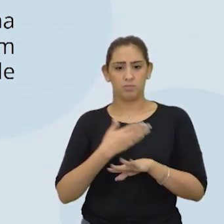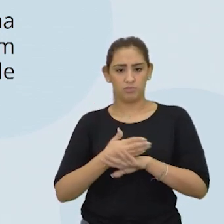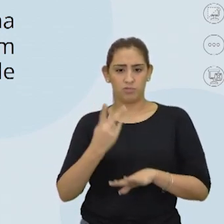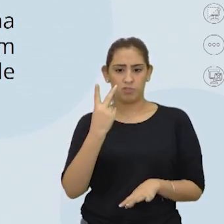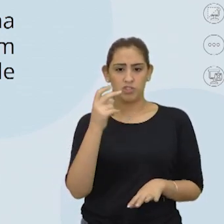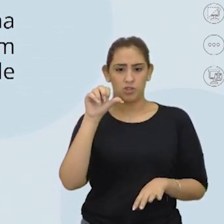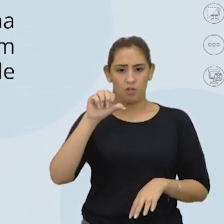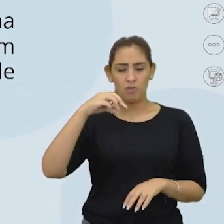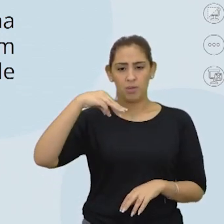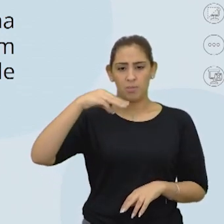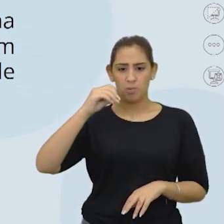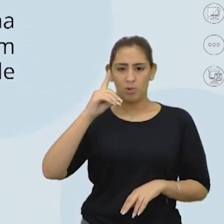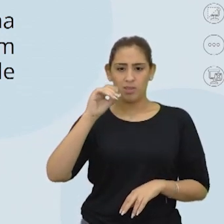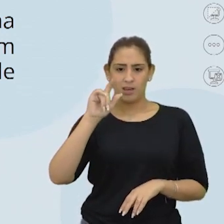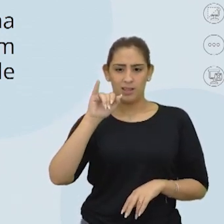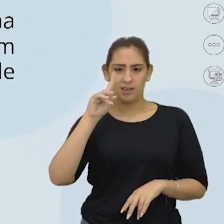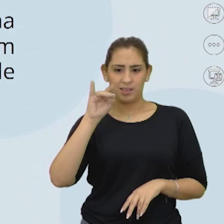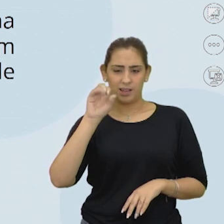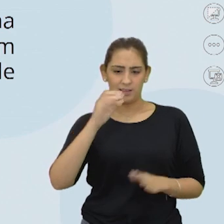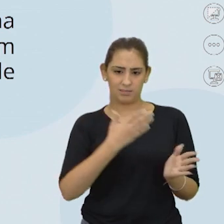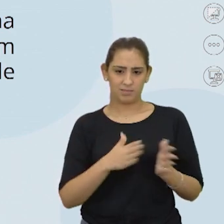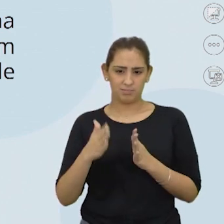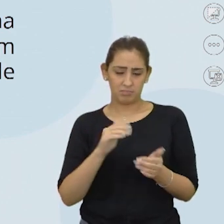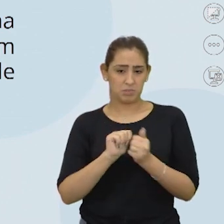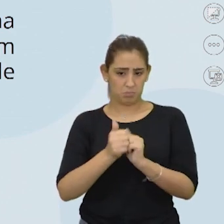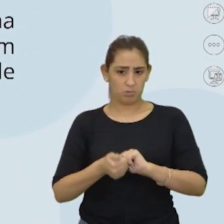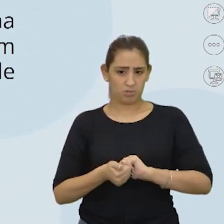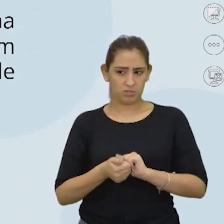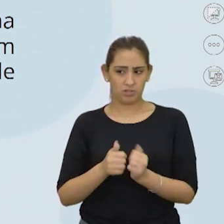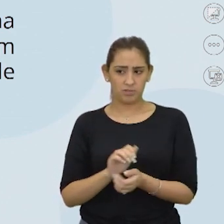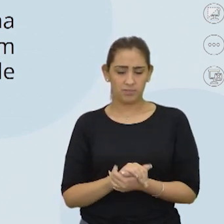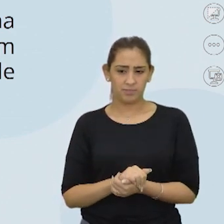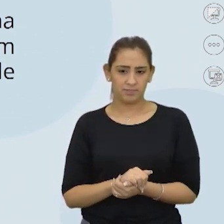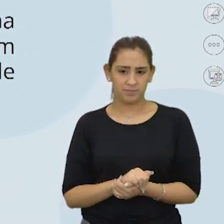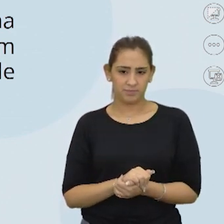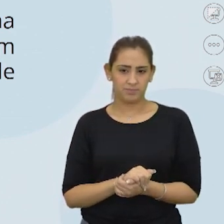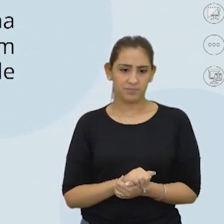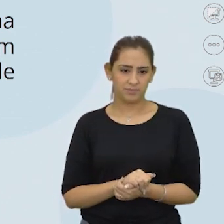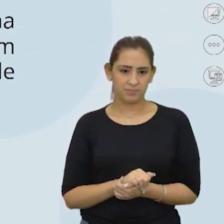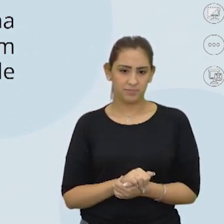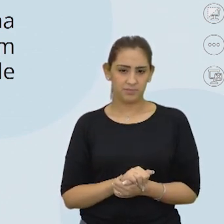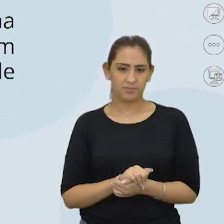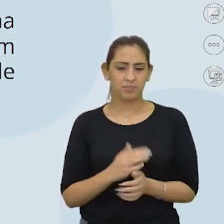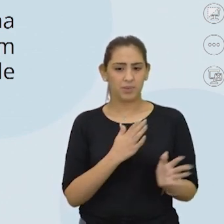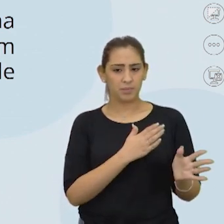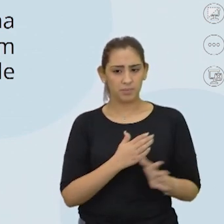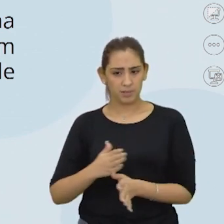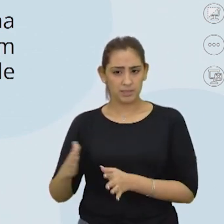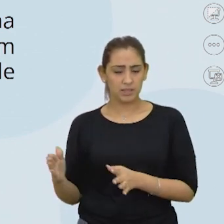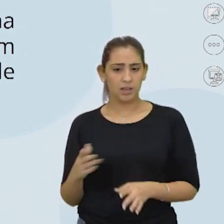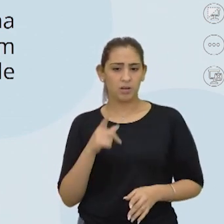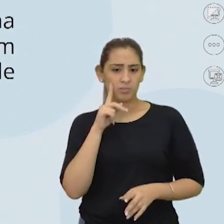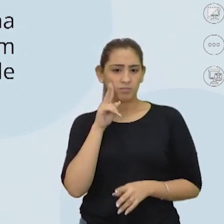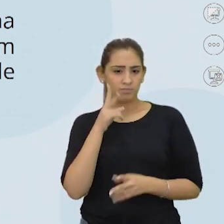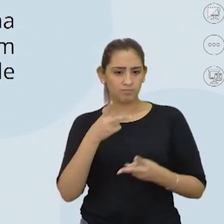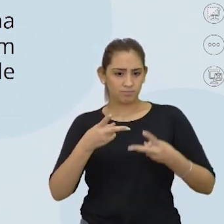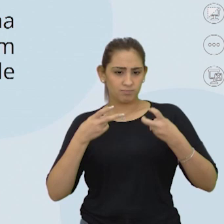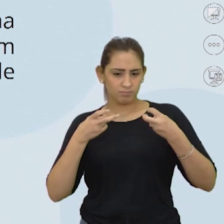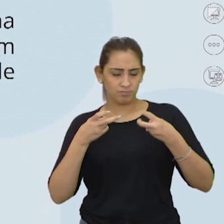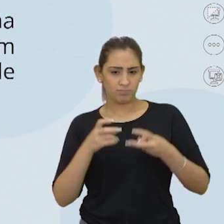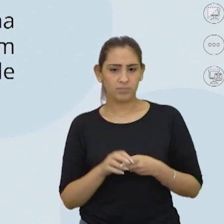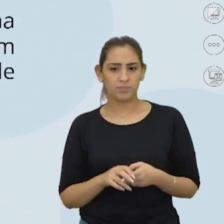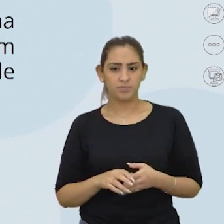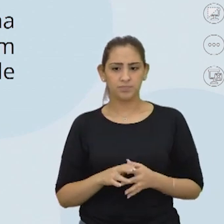29 modalidades esportivas. É um número relevante, não é, Sim. Juliana, de esportes que passaram a ser considerados aí,